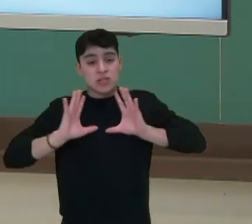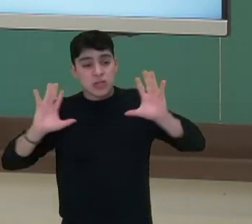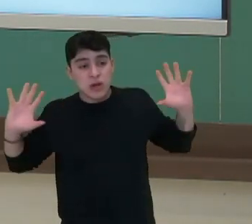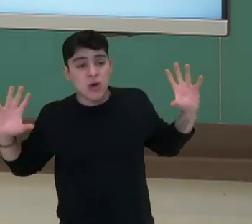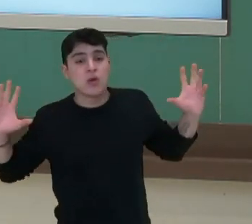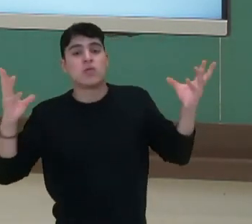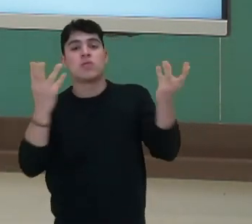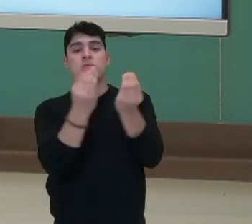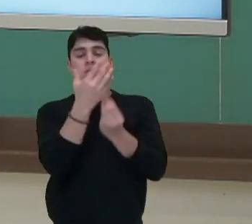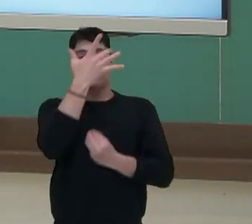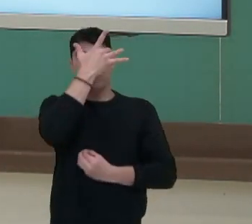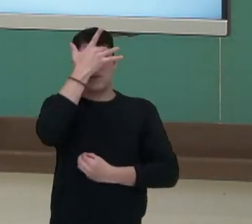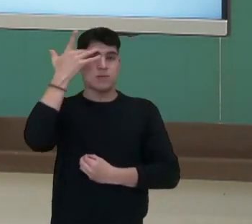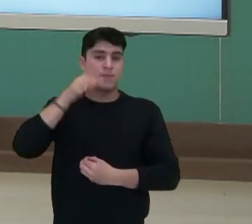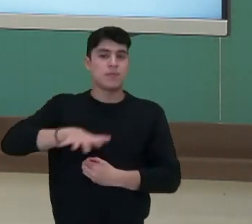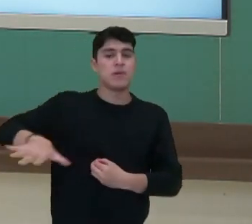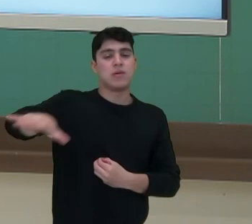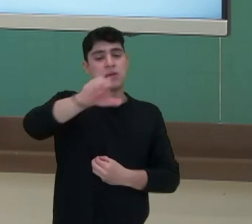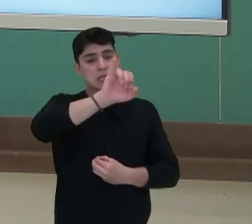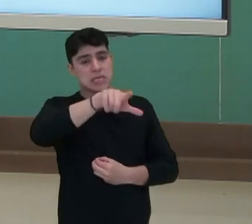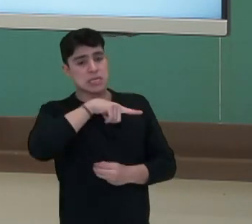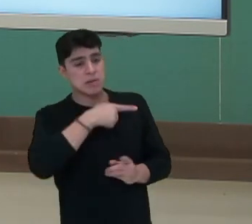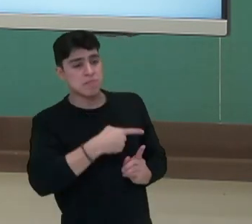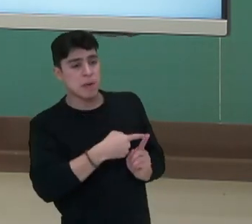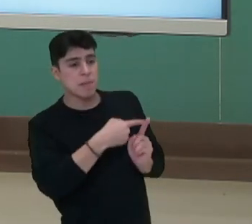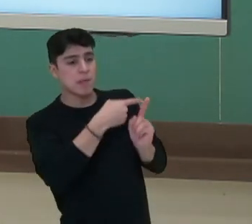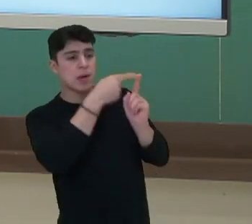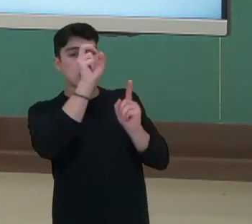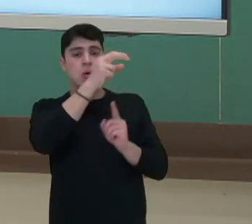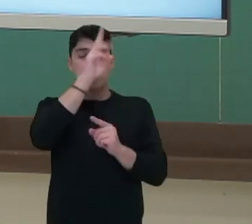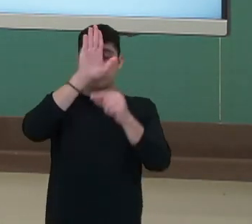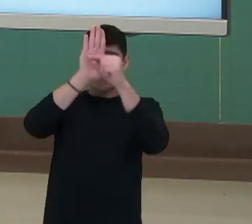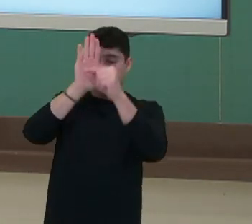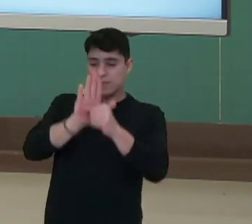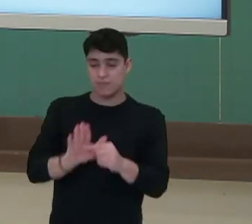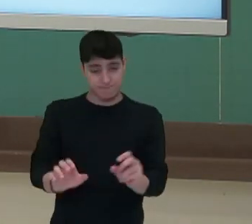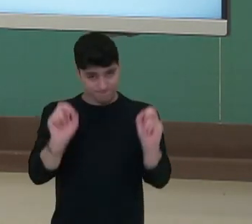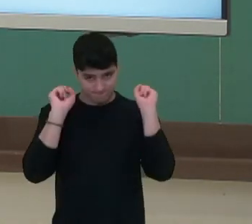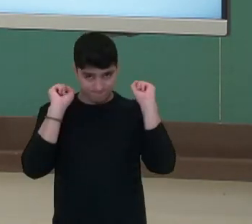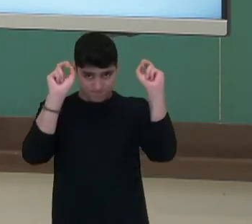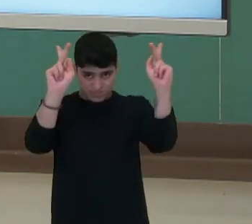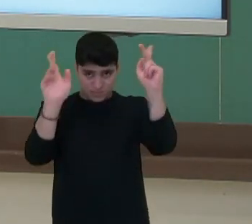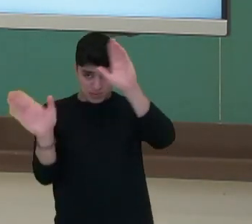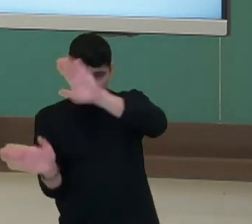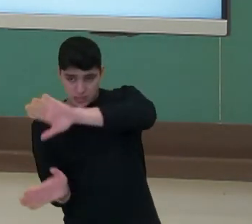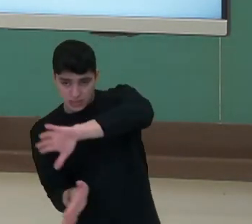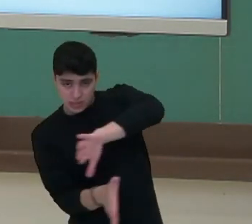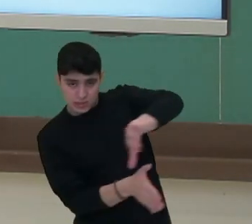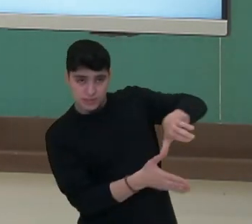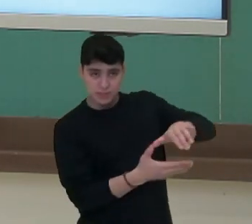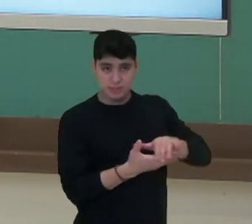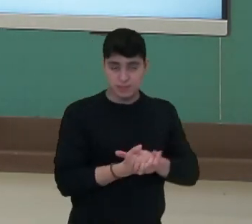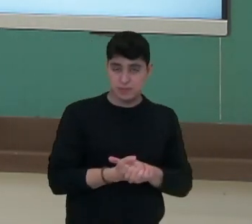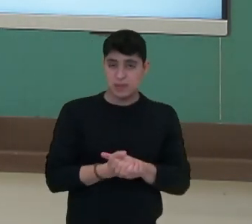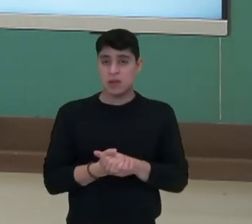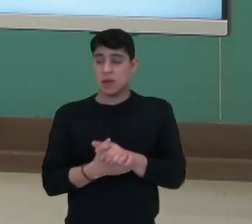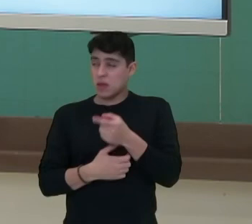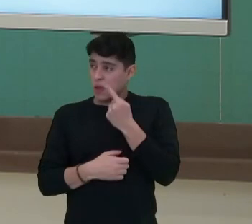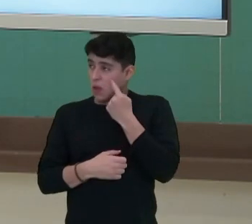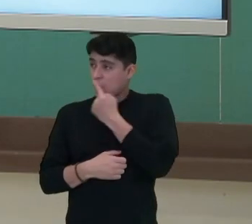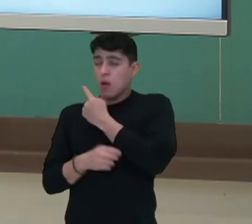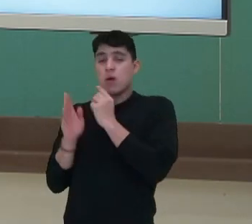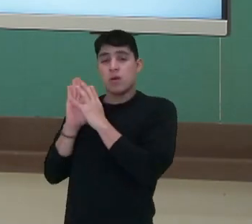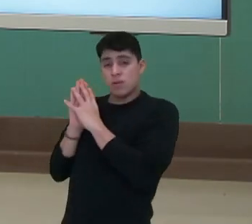vida real de uma população, ok? Então, vamos ler aqui para a gente finalizar isso aí, ó. Então, nós esperamos então que você tenha escrito